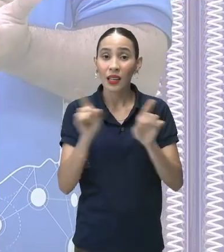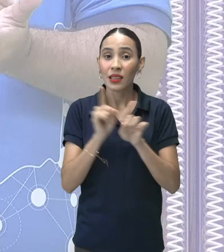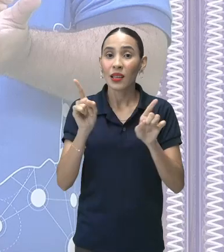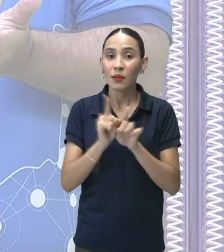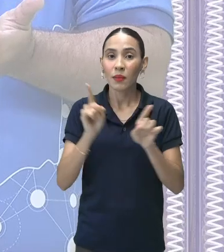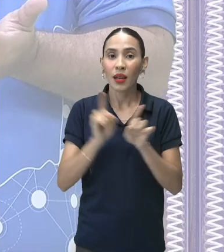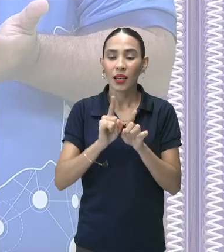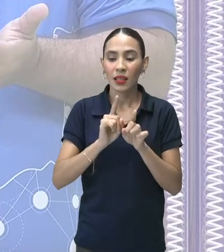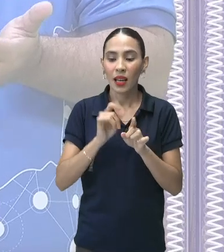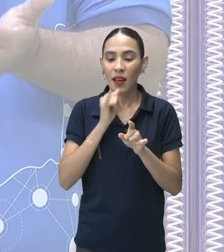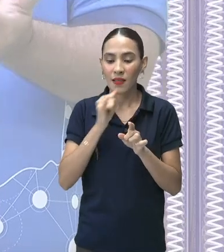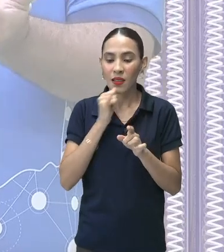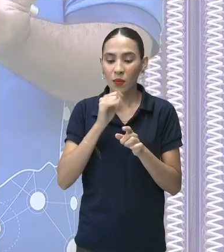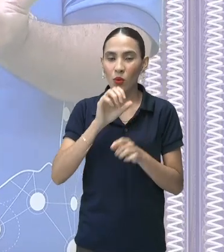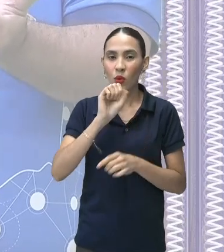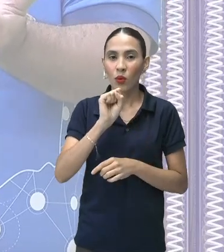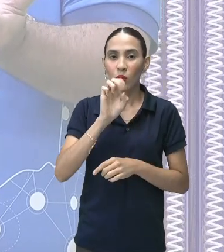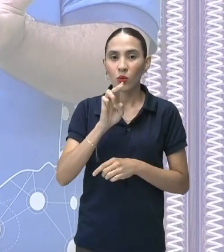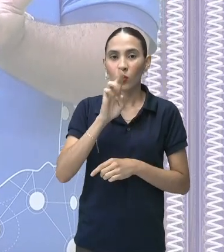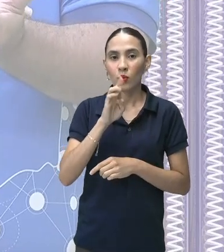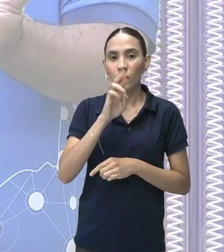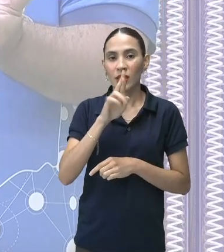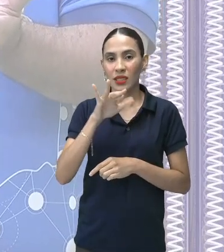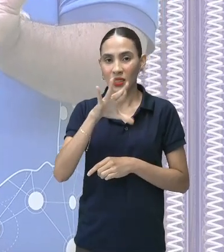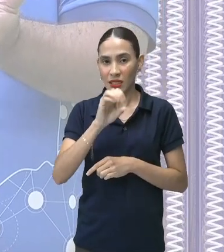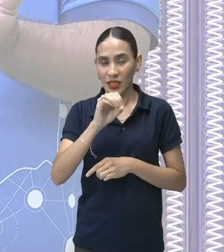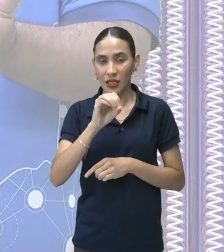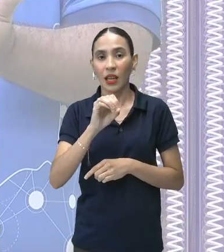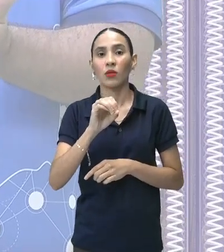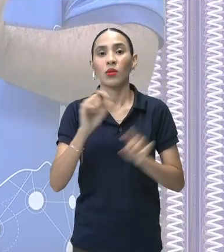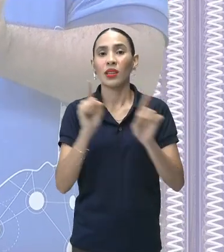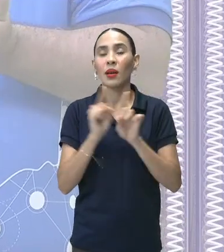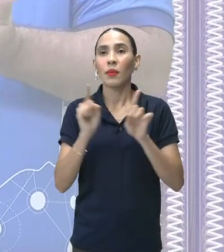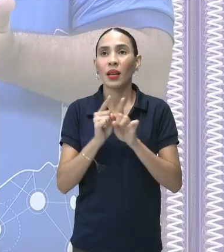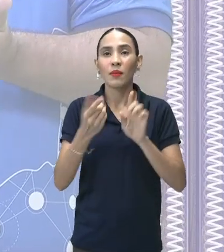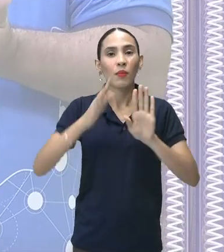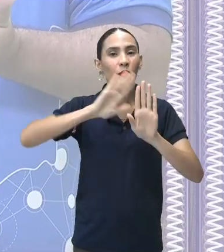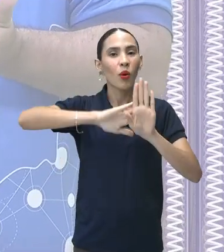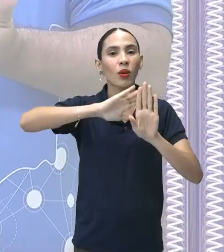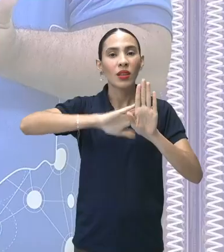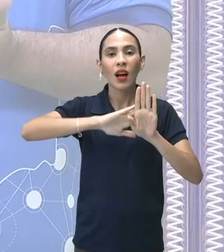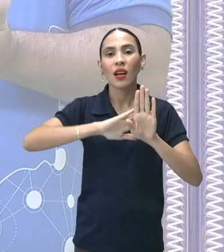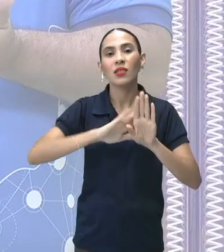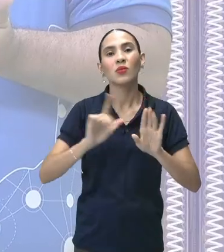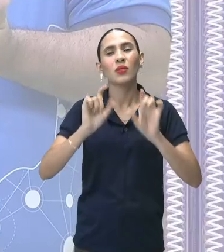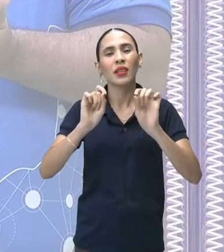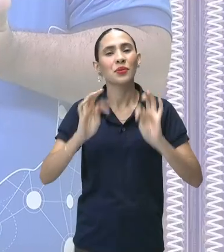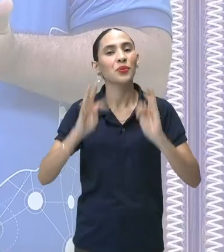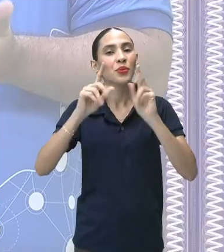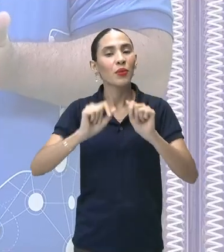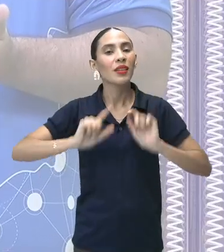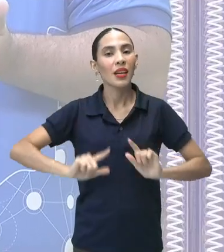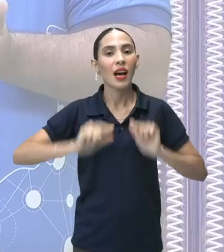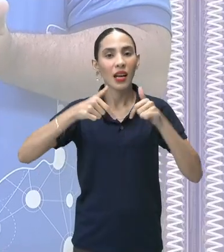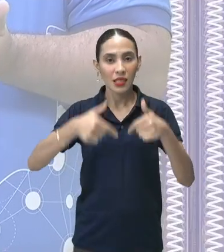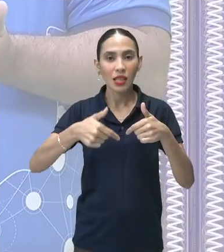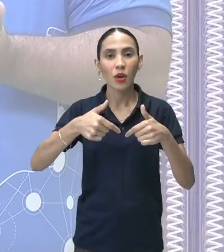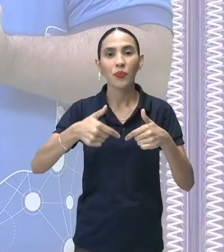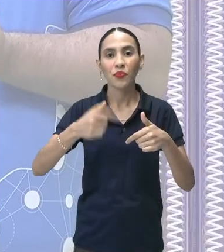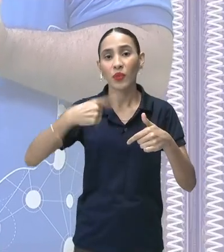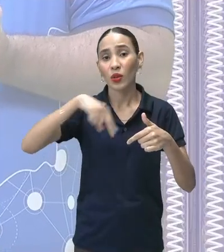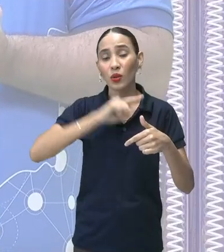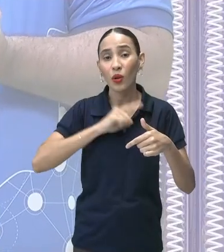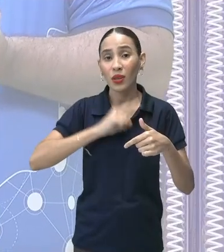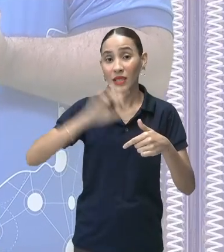no substrato, que vão estar, na verdade, por trás de todas as ações que